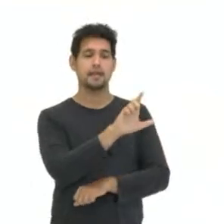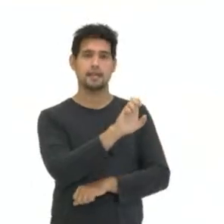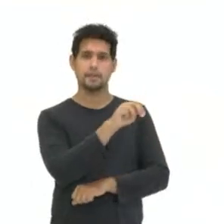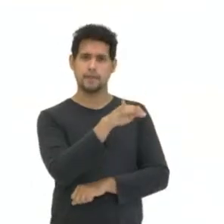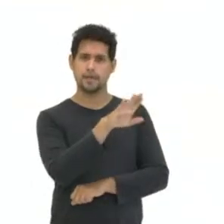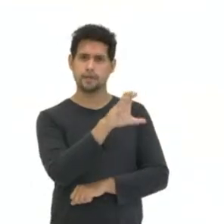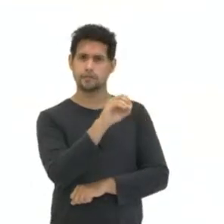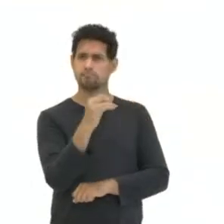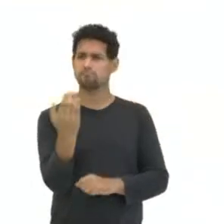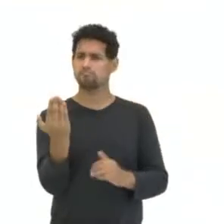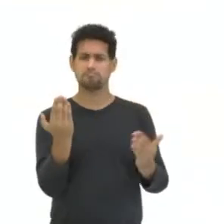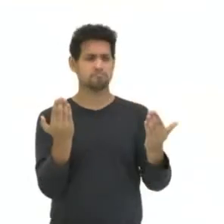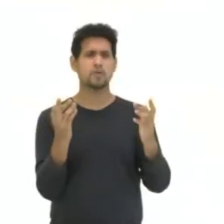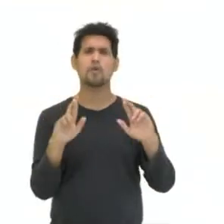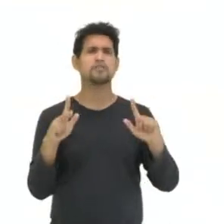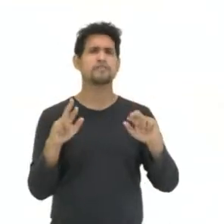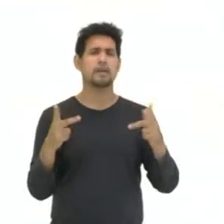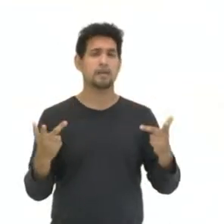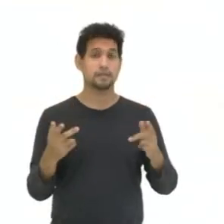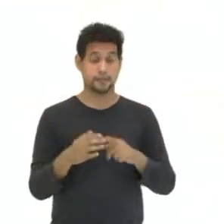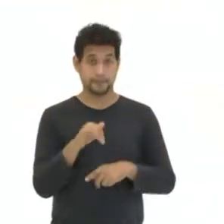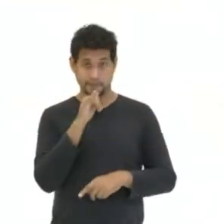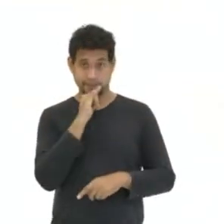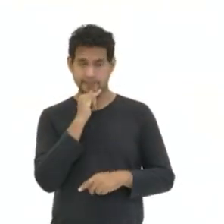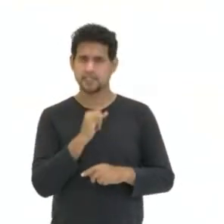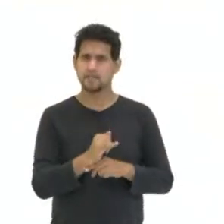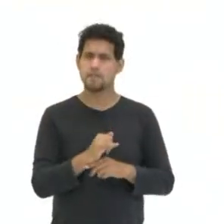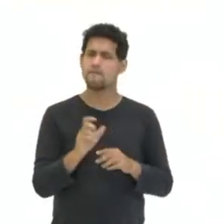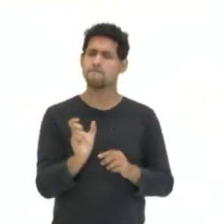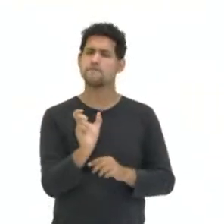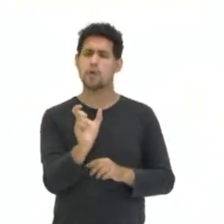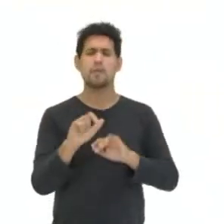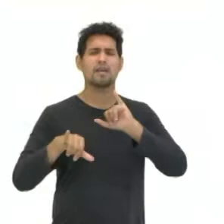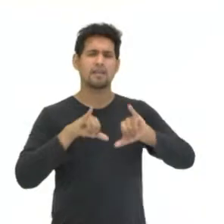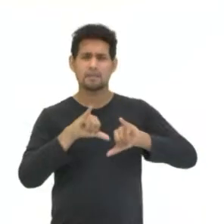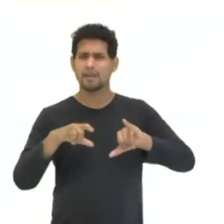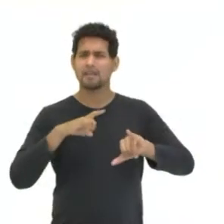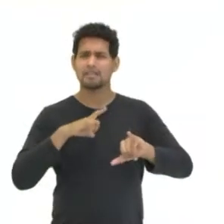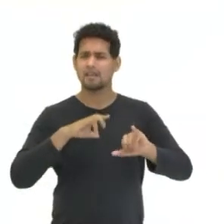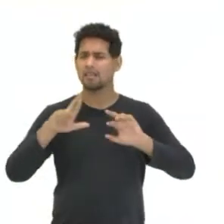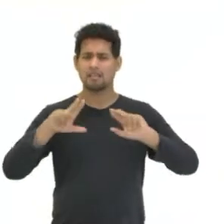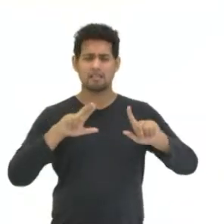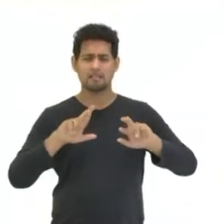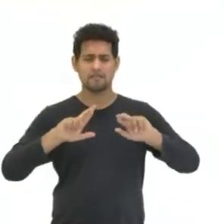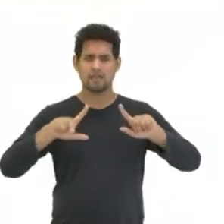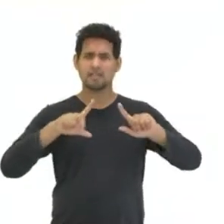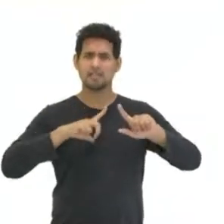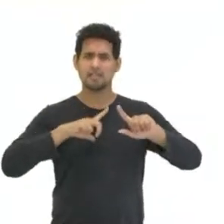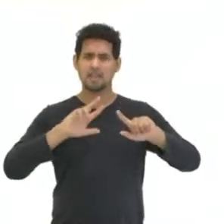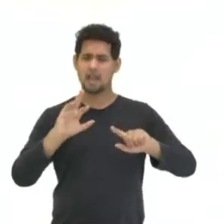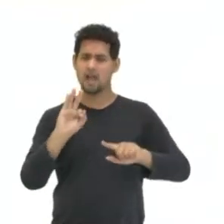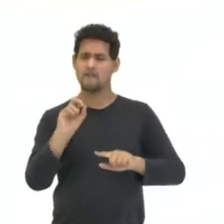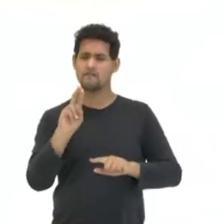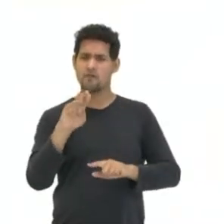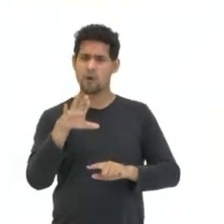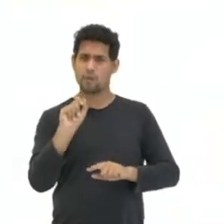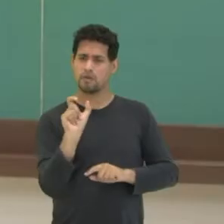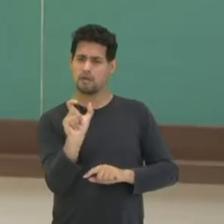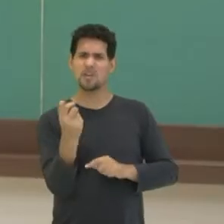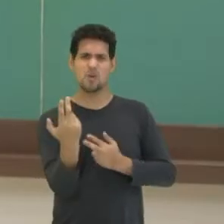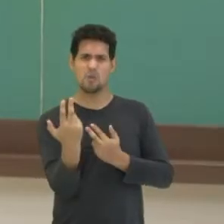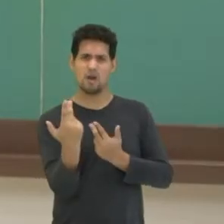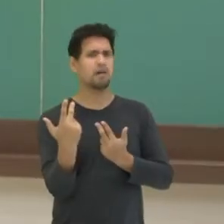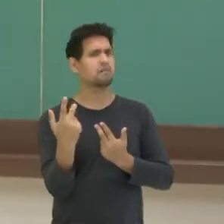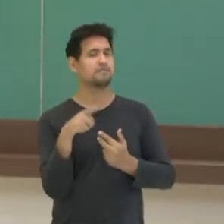de uma fórmula química? É possível que substâncias diferentes tenham a mesma fórmula química?